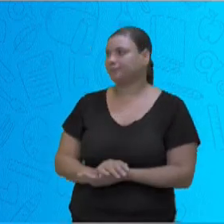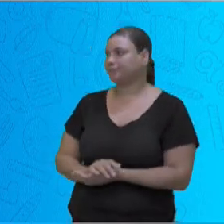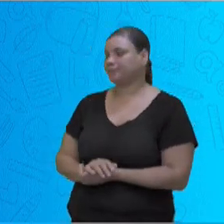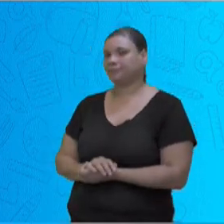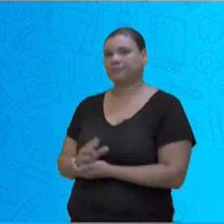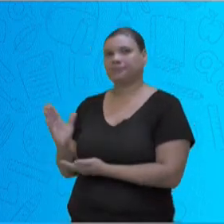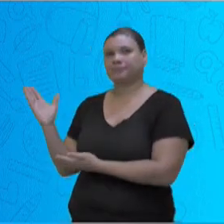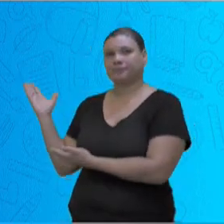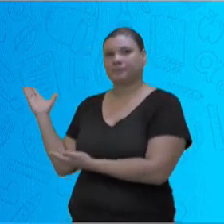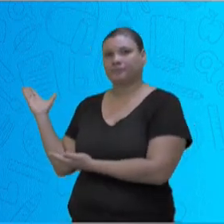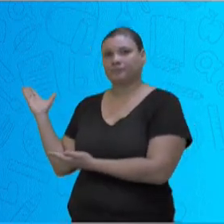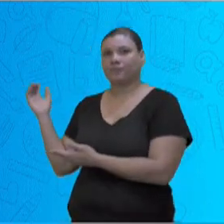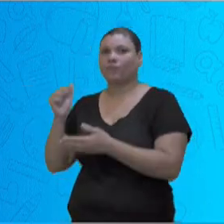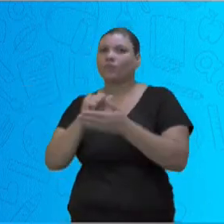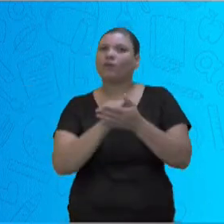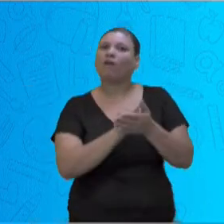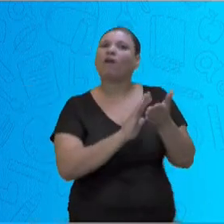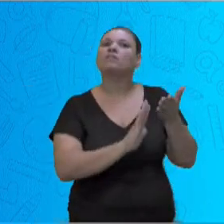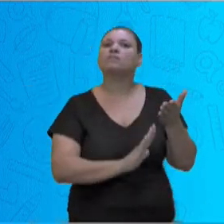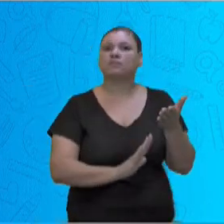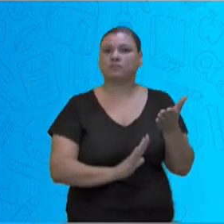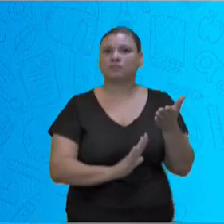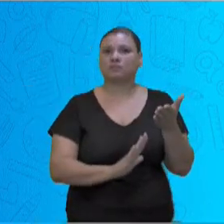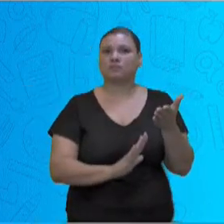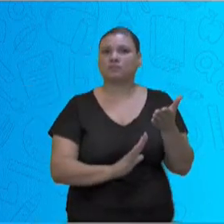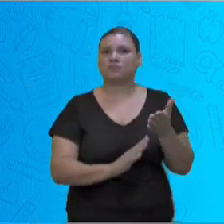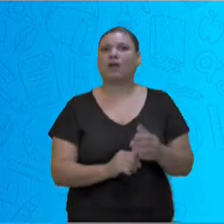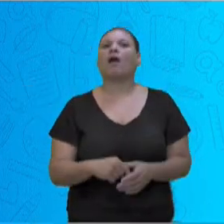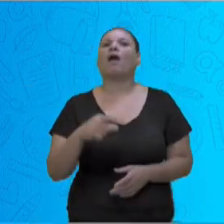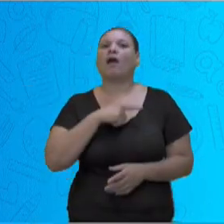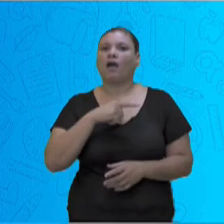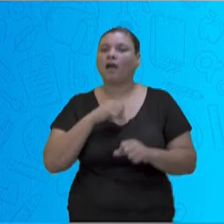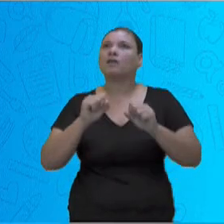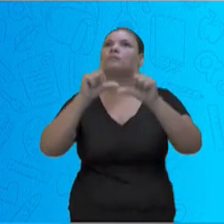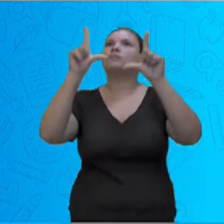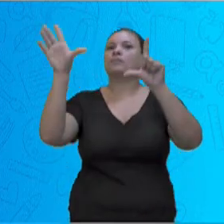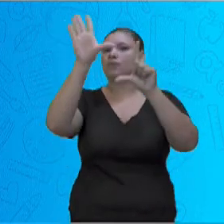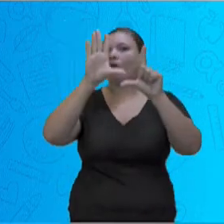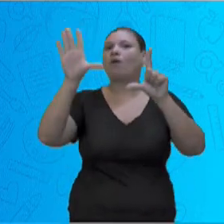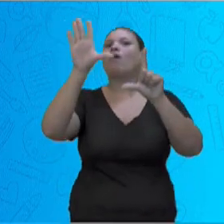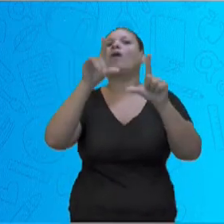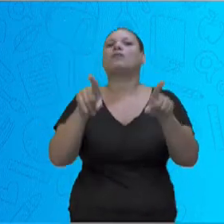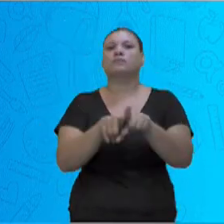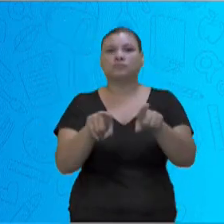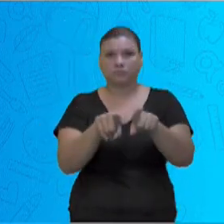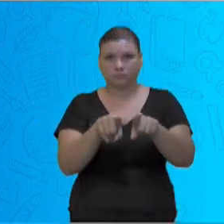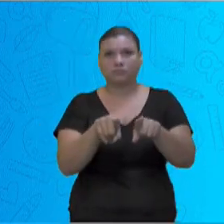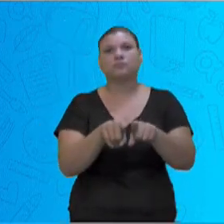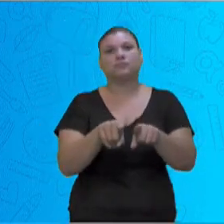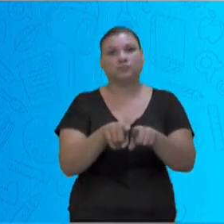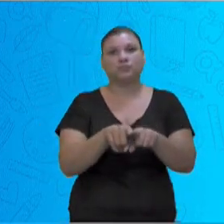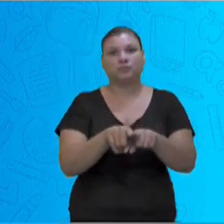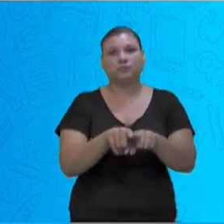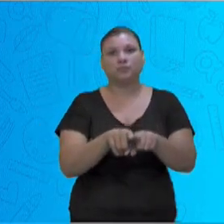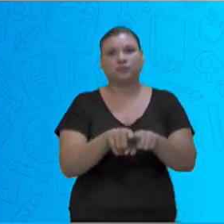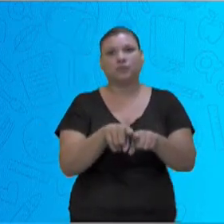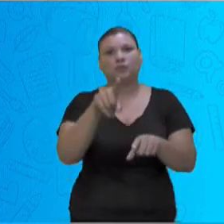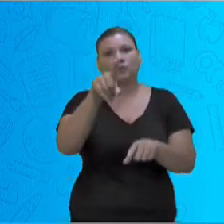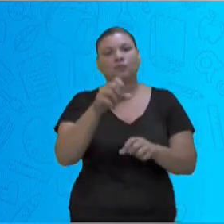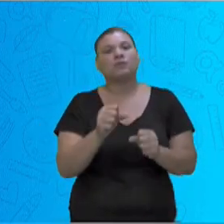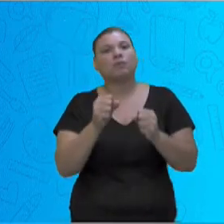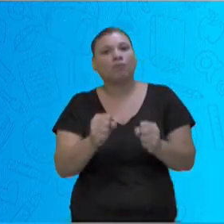temos essas atividades aqui que está dentro da nossa plataforma, onde você vai procurar e